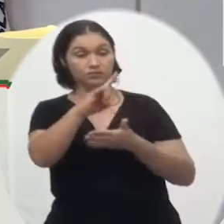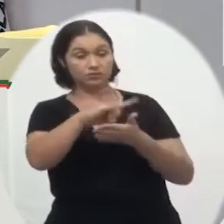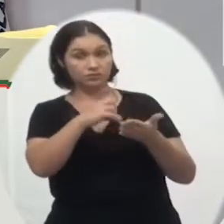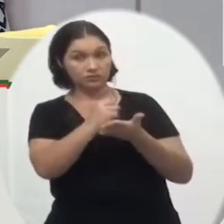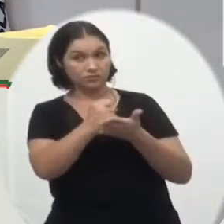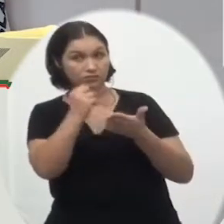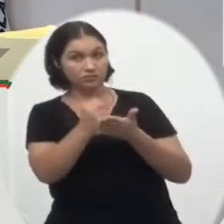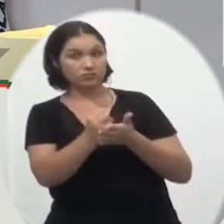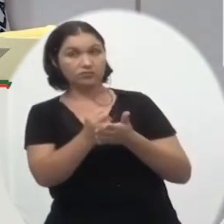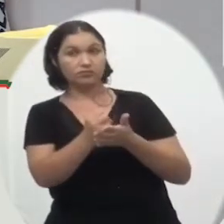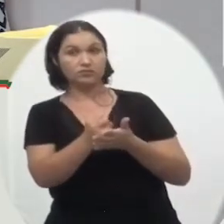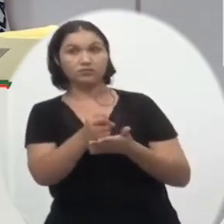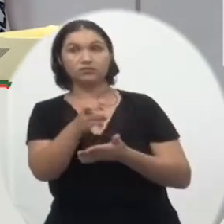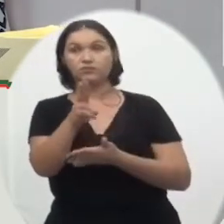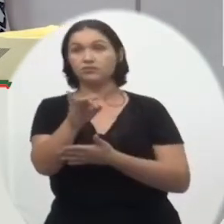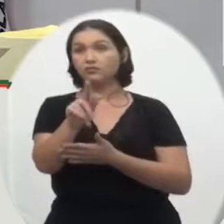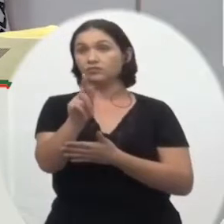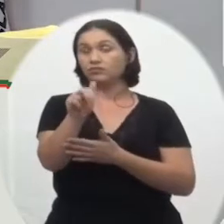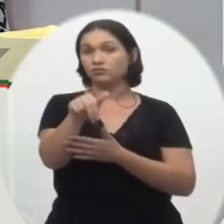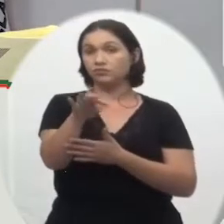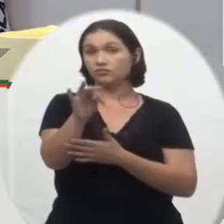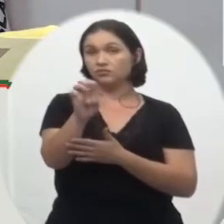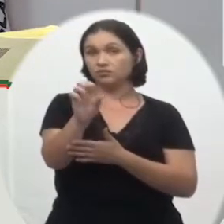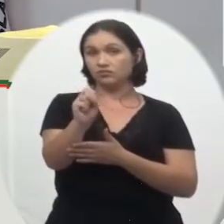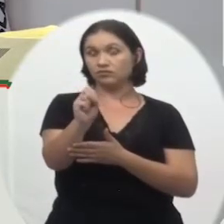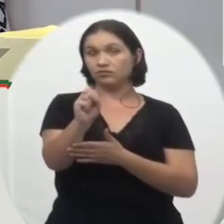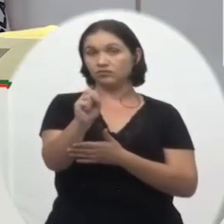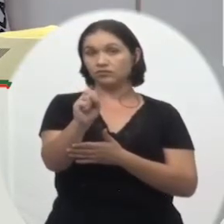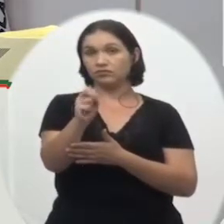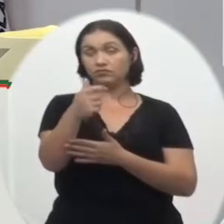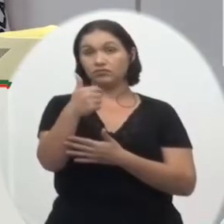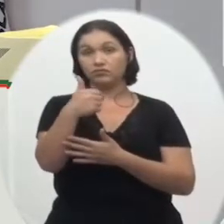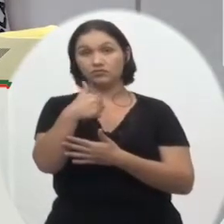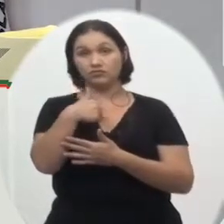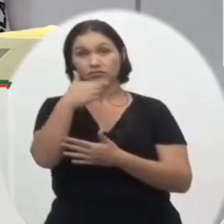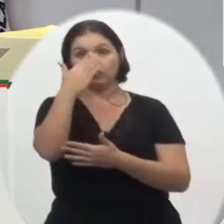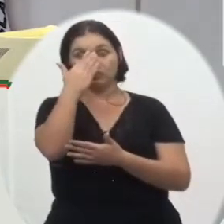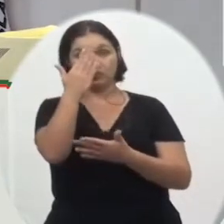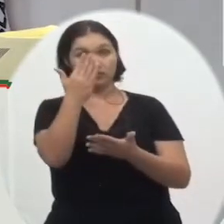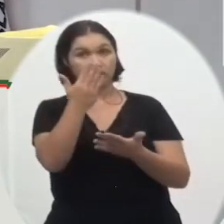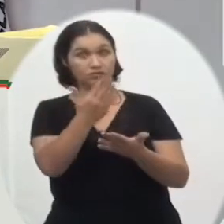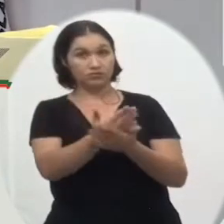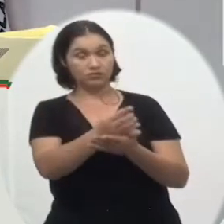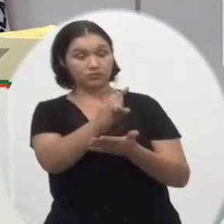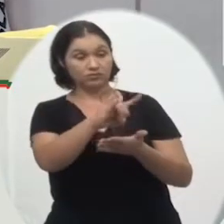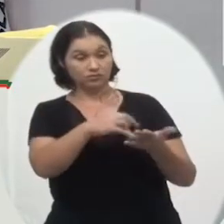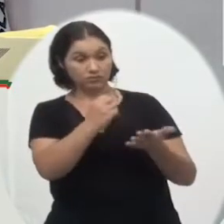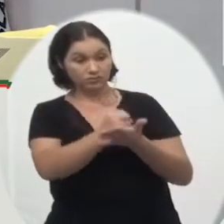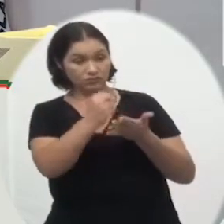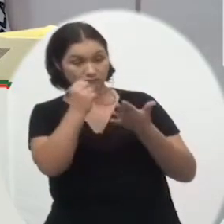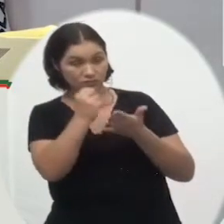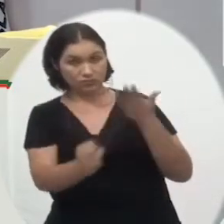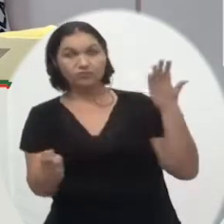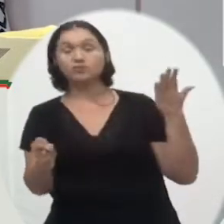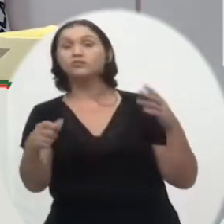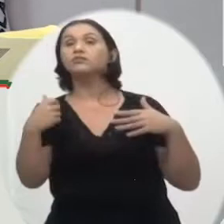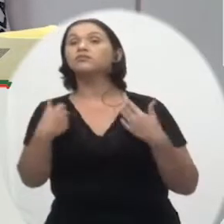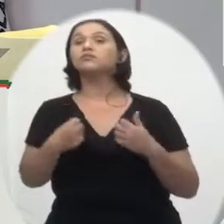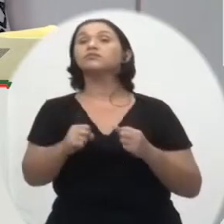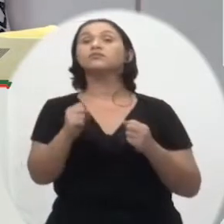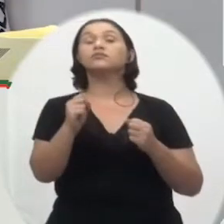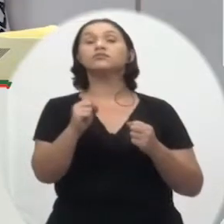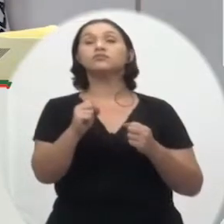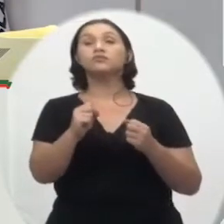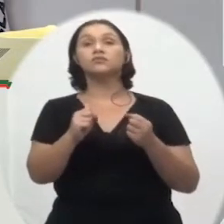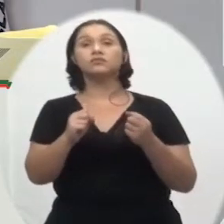E volto a afirmar, eu sou a favor do Pacta Sunt Servanda, que é o cumprimento do contrato. E toda vez que for ferido, que